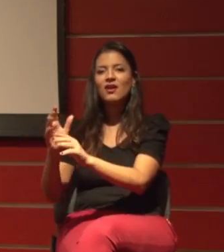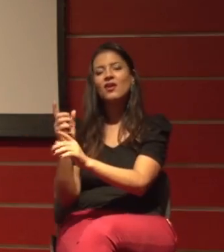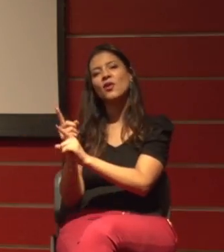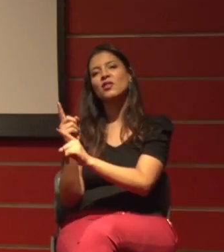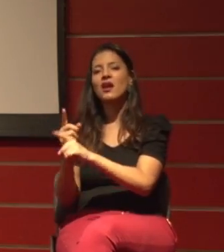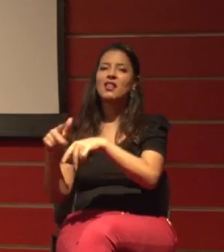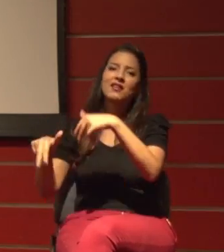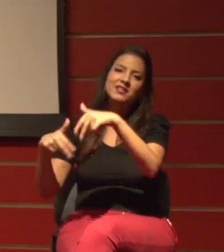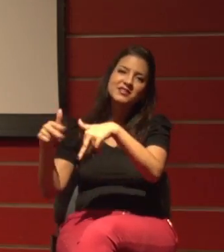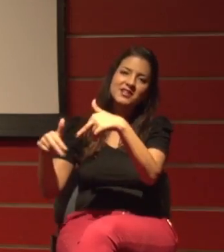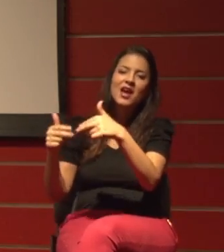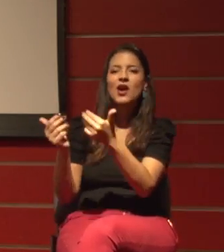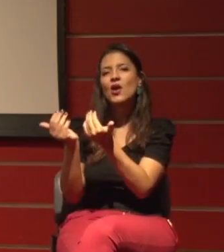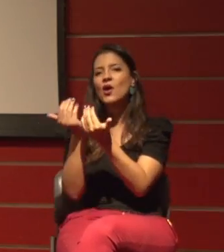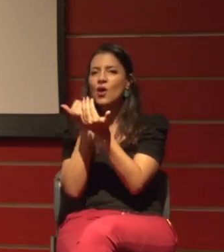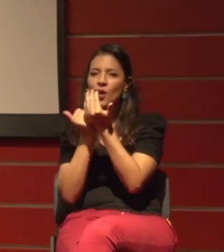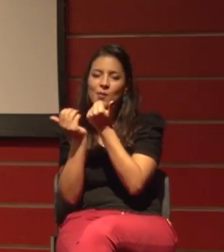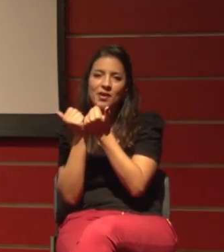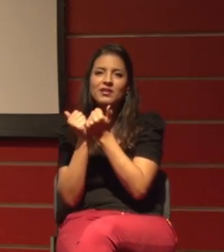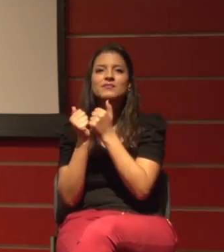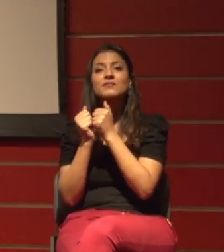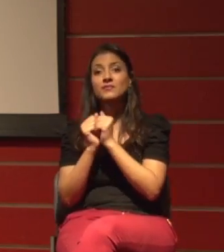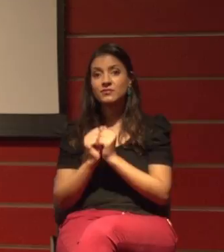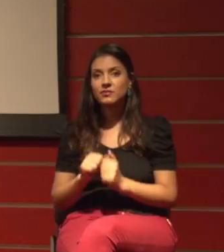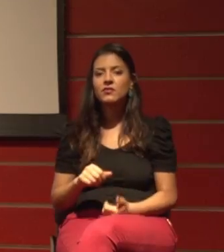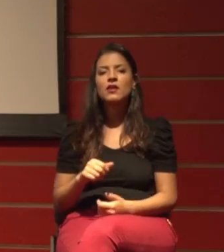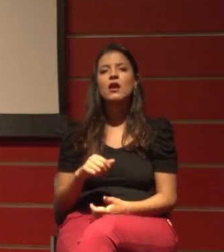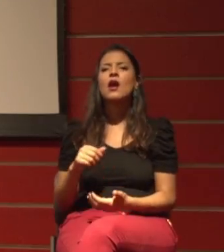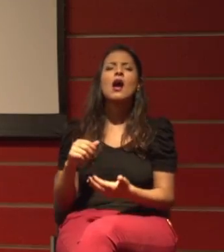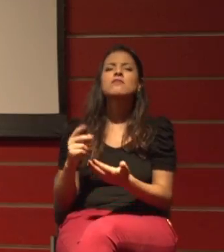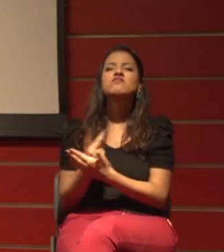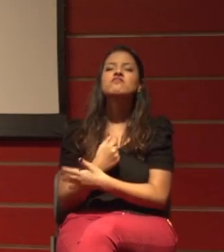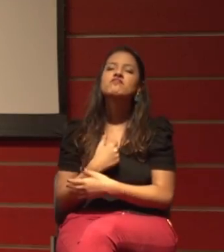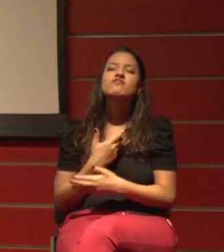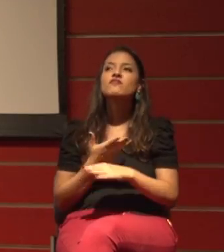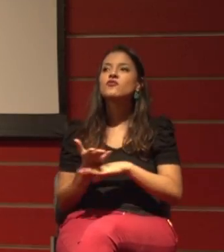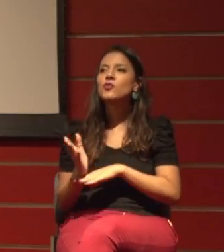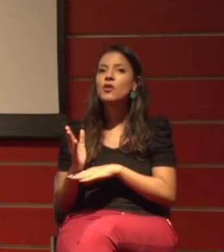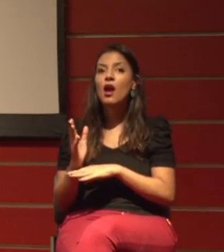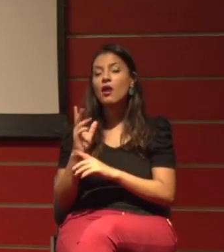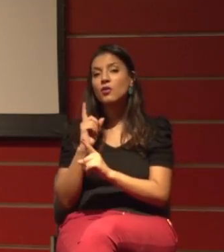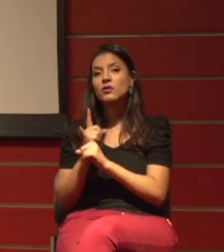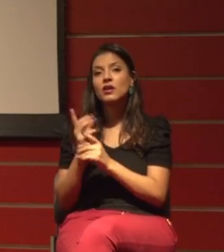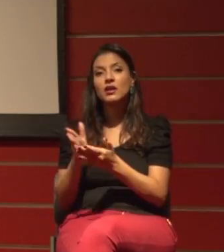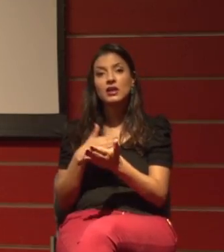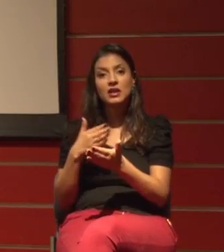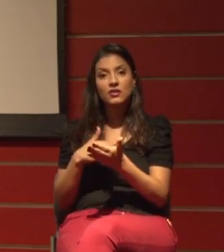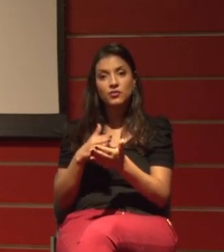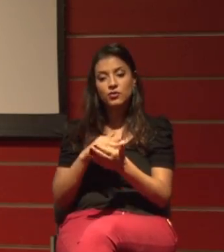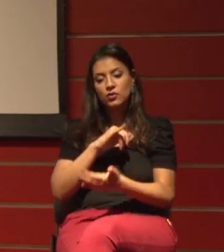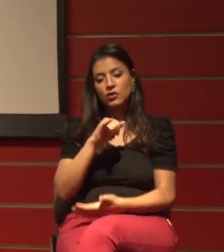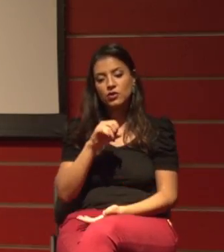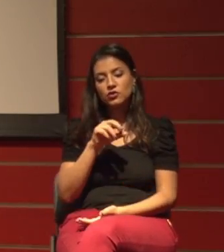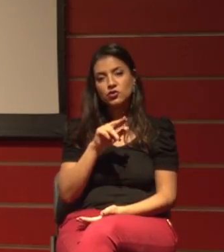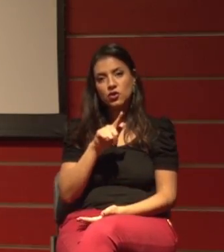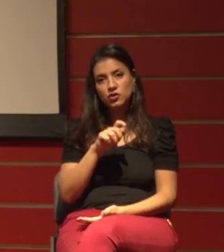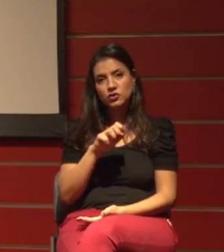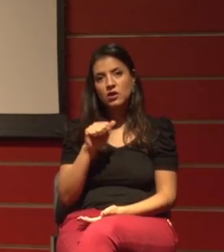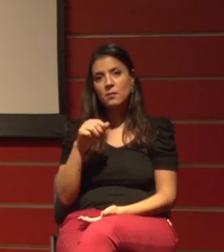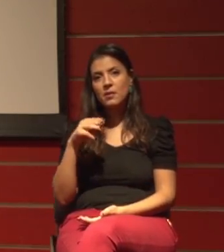e um livro do Jorge Amado literalmente saltou da prateleira caiu nas minhas mãos que foi o guia das ruas e mistérios da Bahia de Todos os